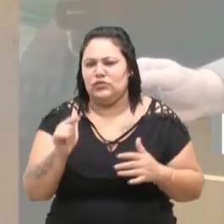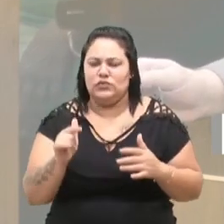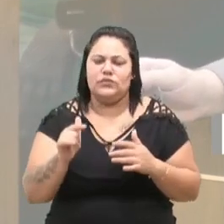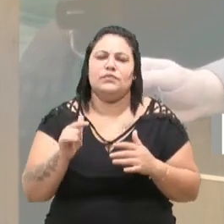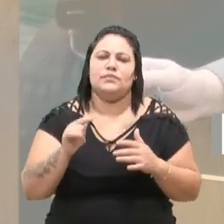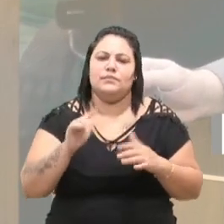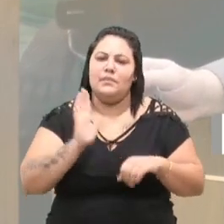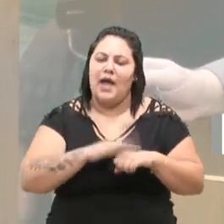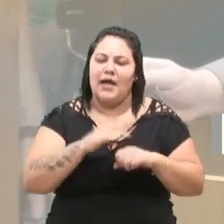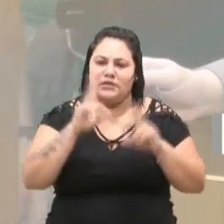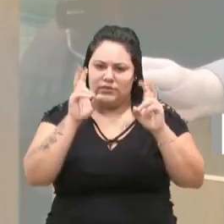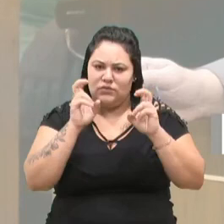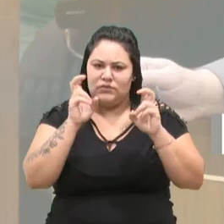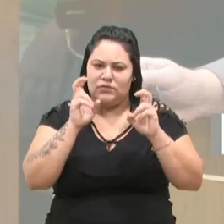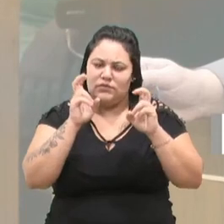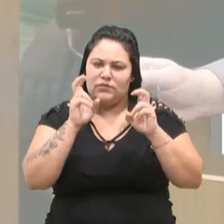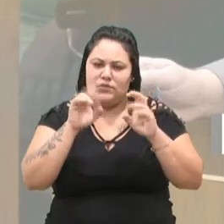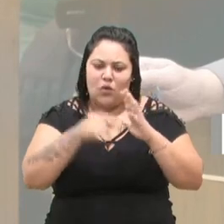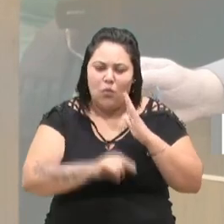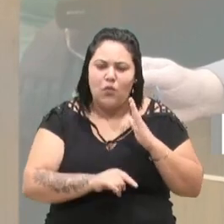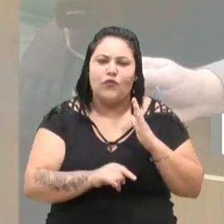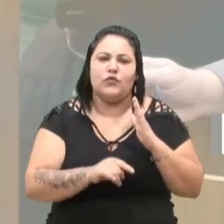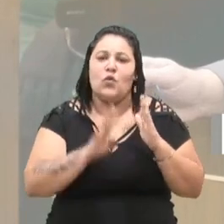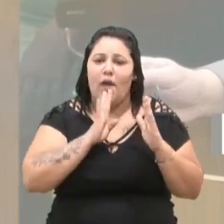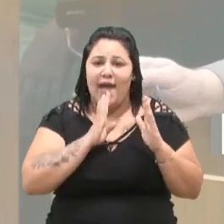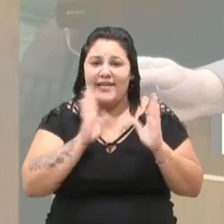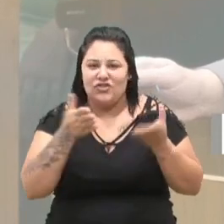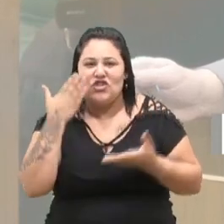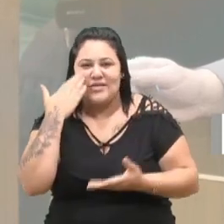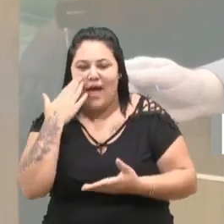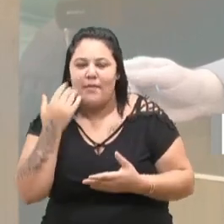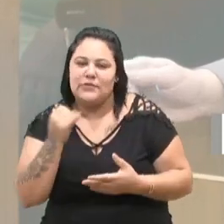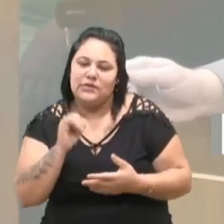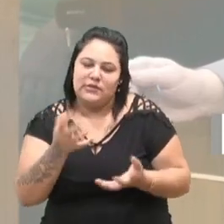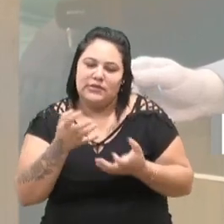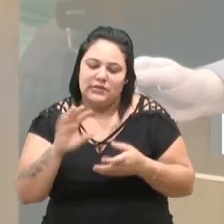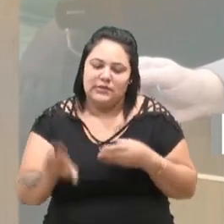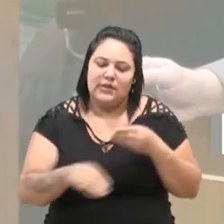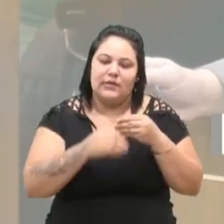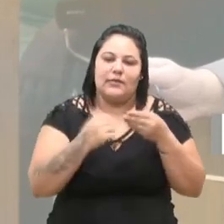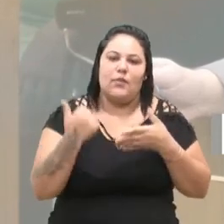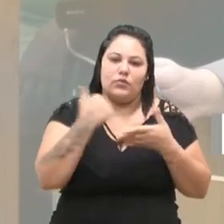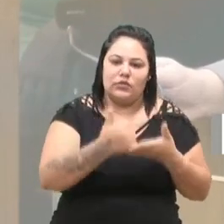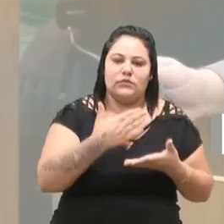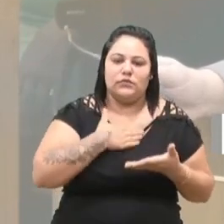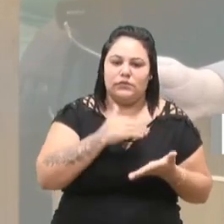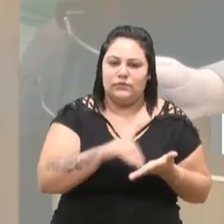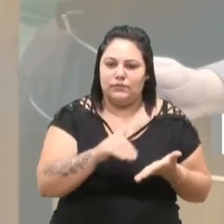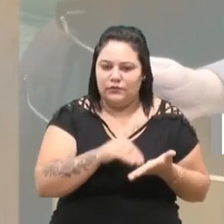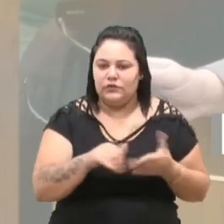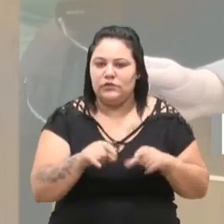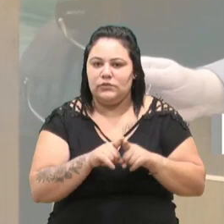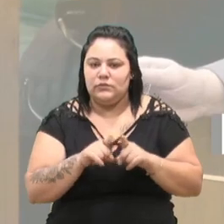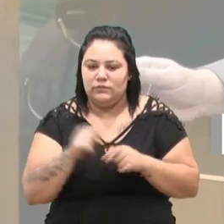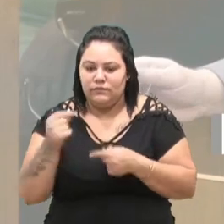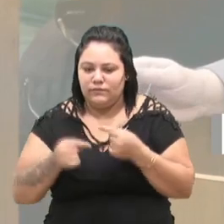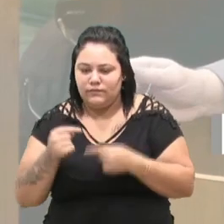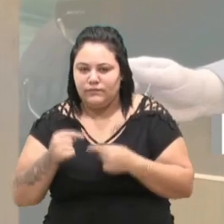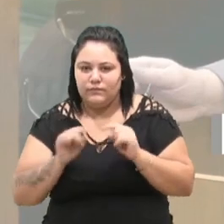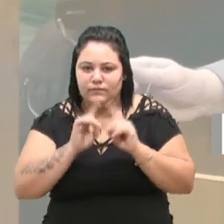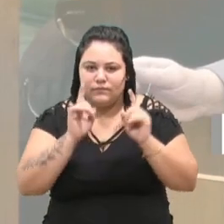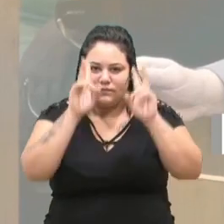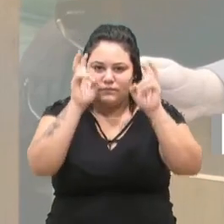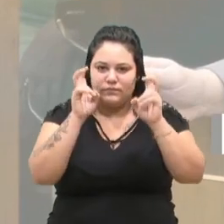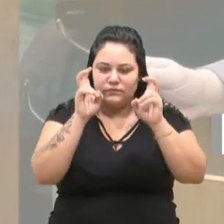conhecimento do assunto, e que, se quiserem contribuir no meu gabinete, no plenário, em debates, mas o assunto